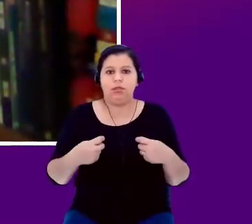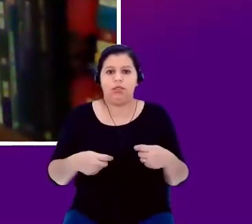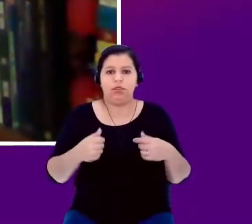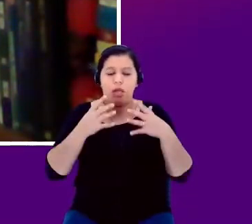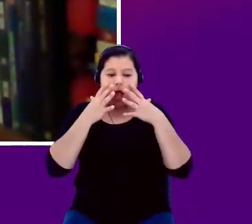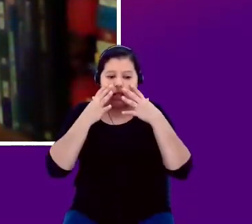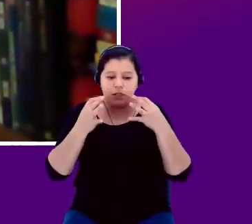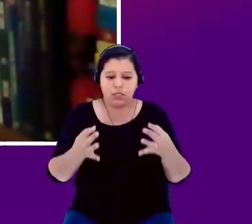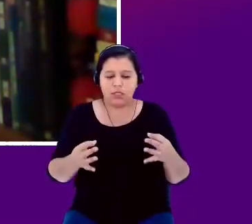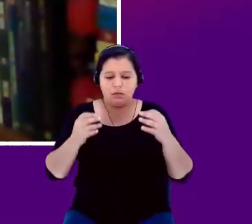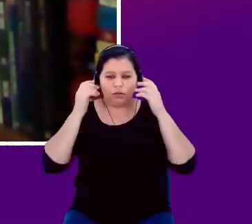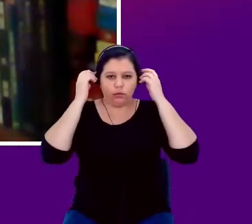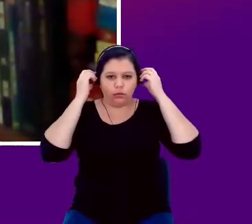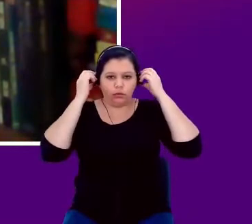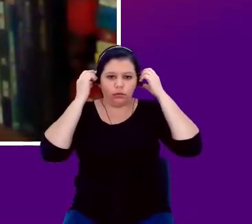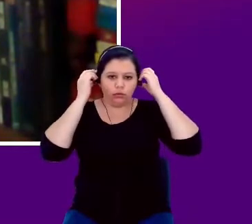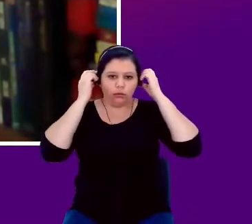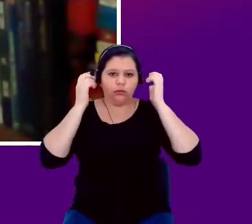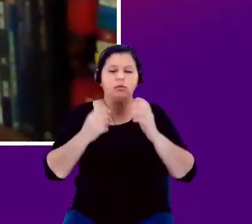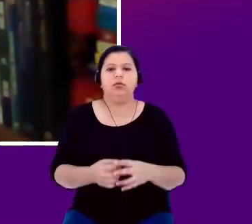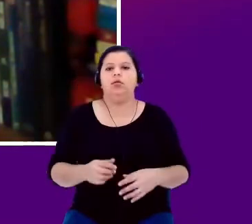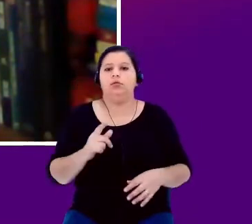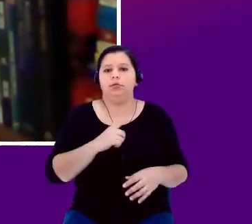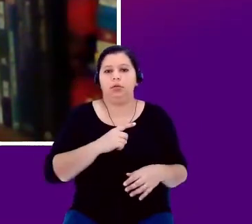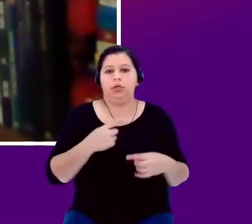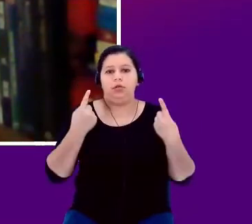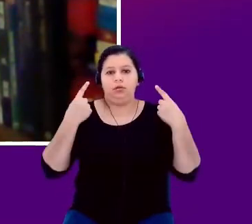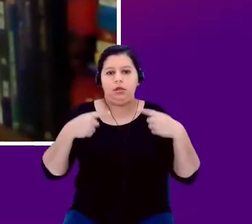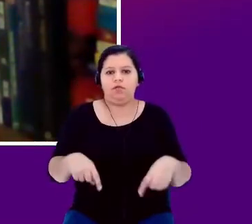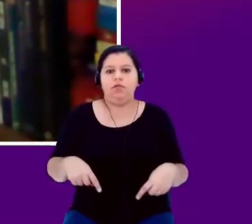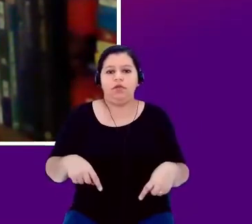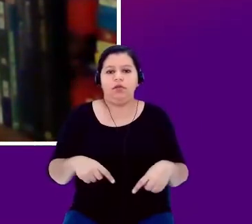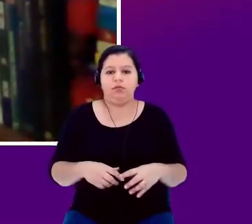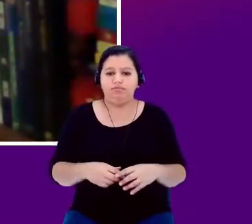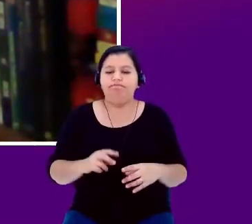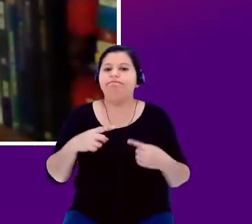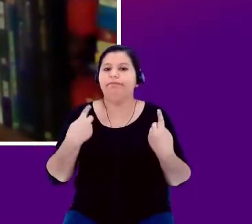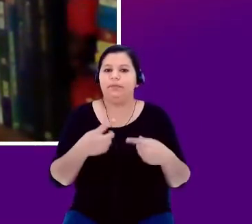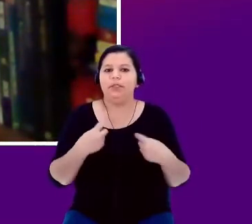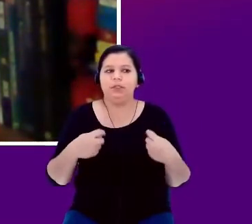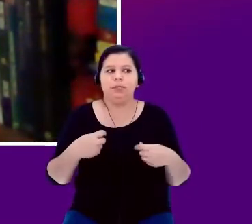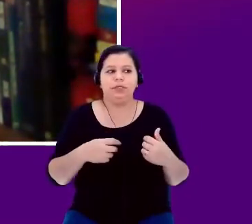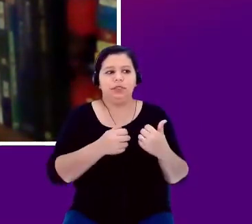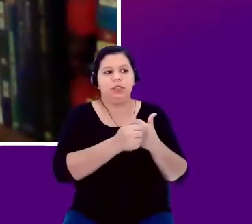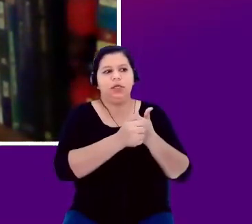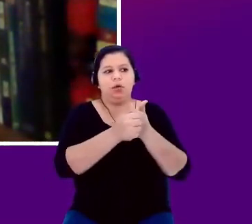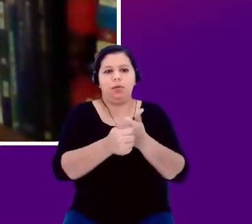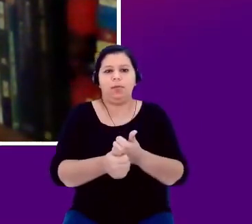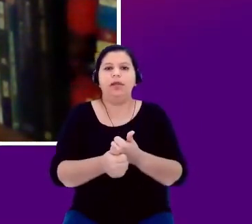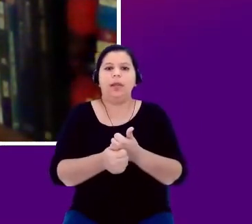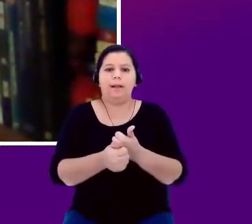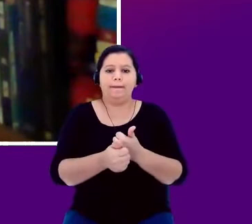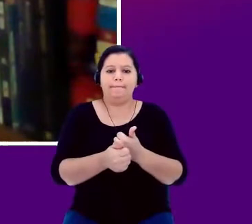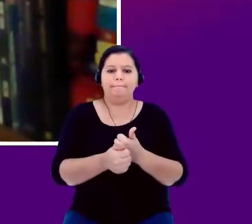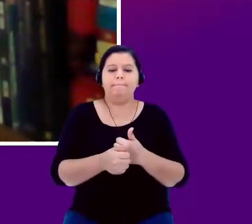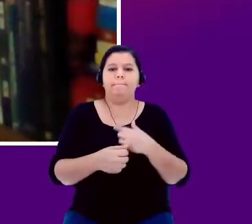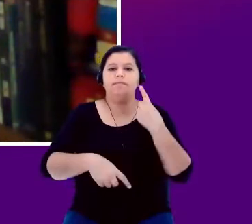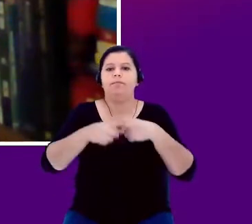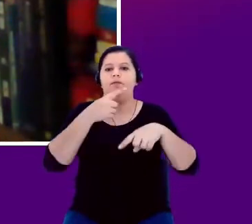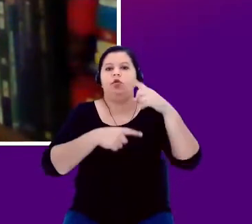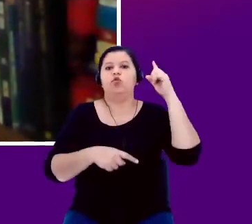traz desafios e a gente, de fato, tem que acompanhar a evolução